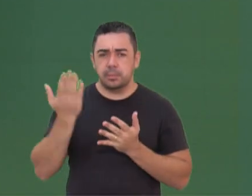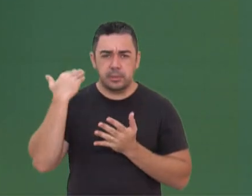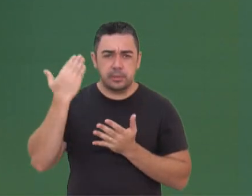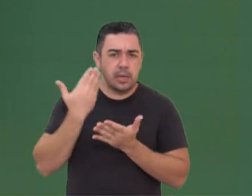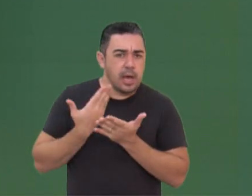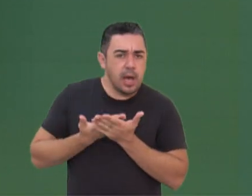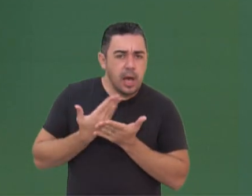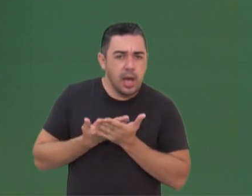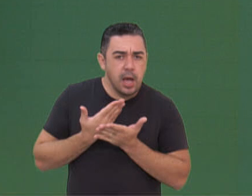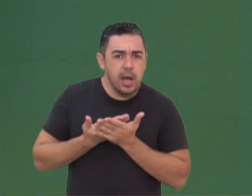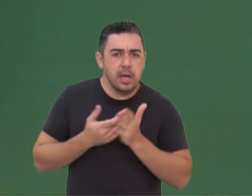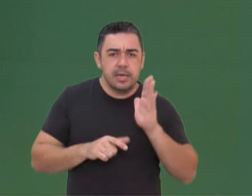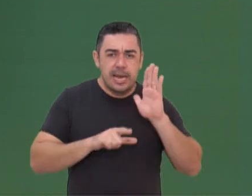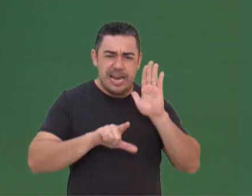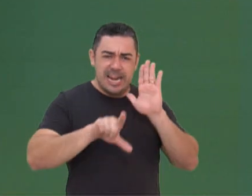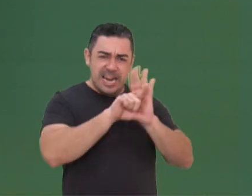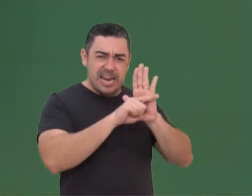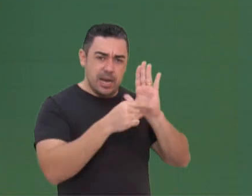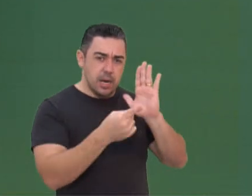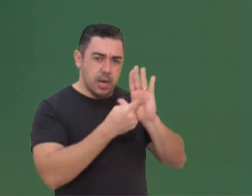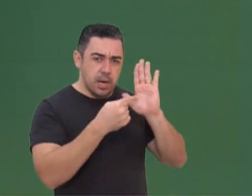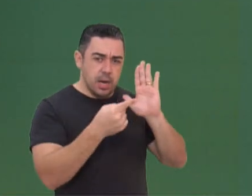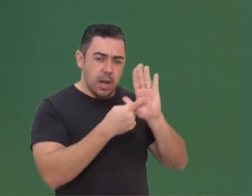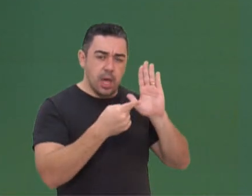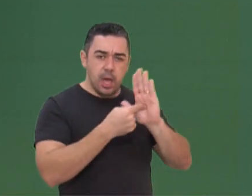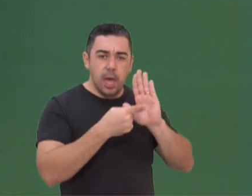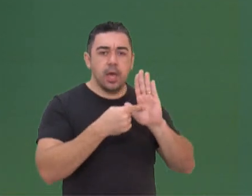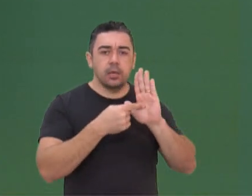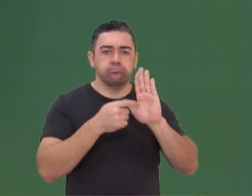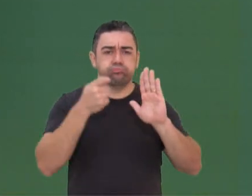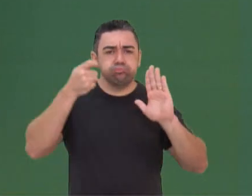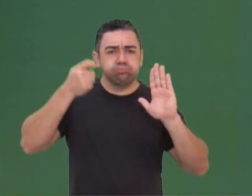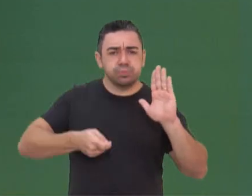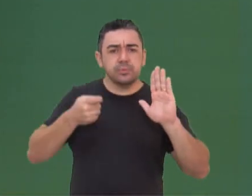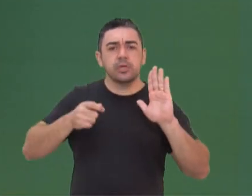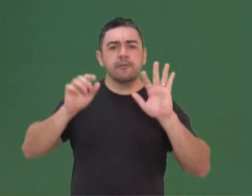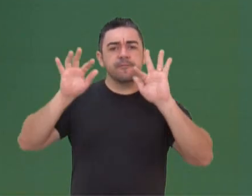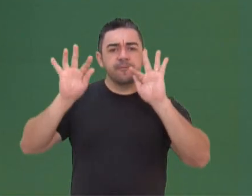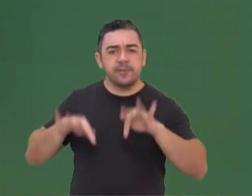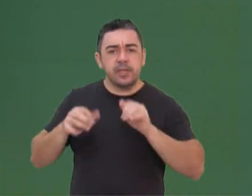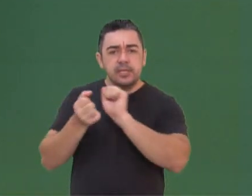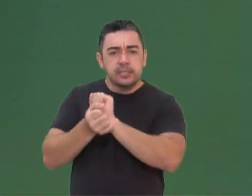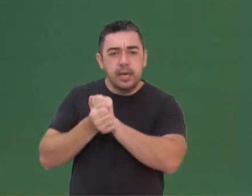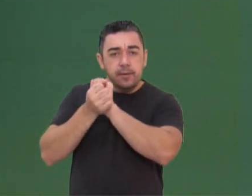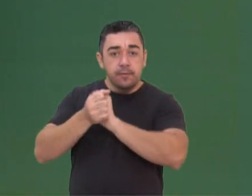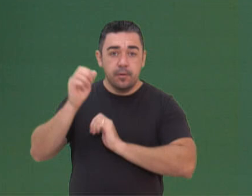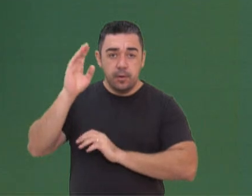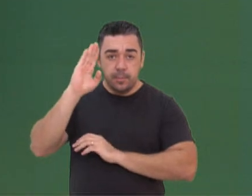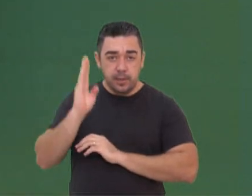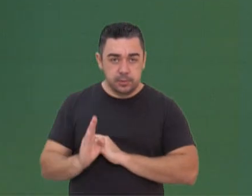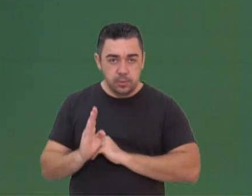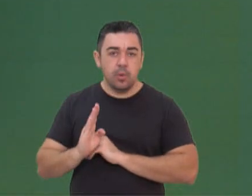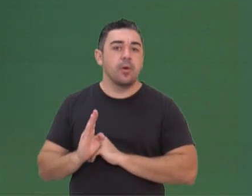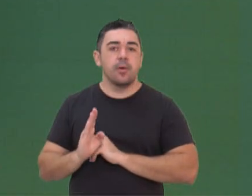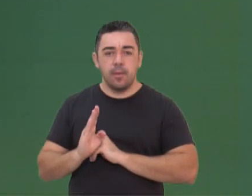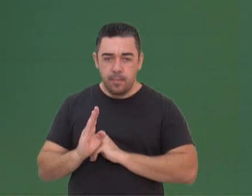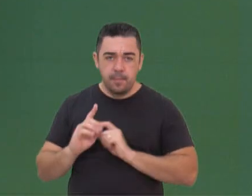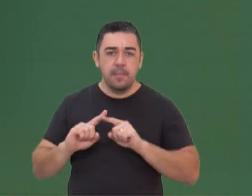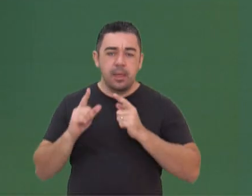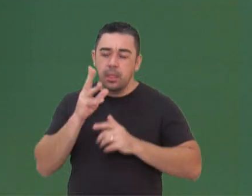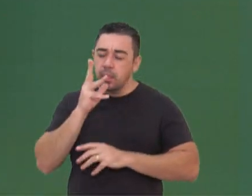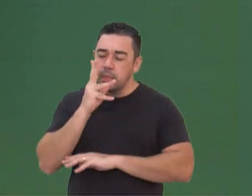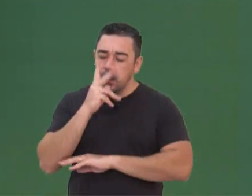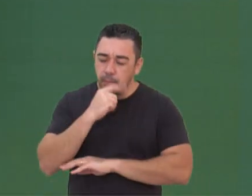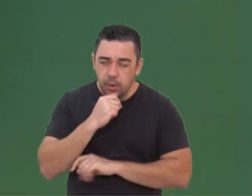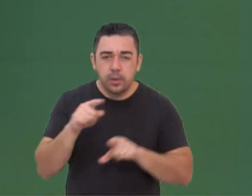aula, sobre as leis que acabaram com a escravidão no Brasil e como elas caminharam lentamente. Ainda, a Lei Áurea,